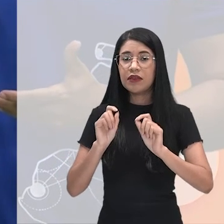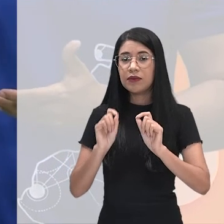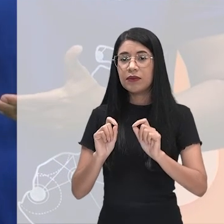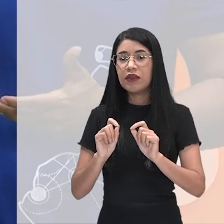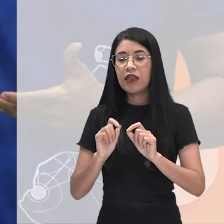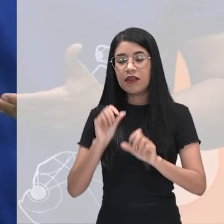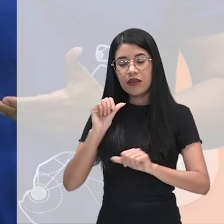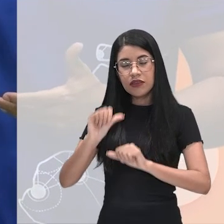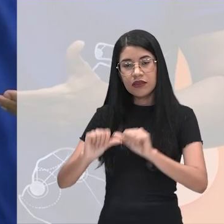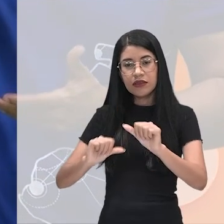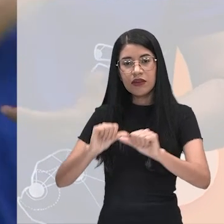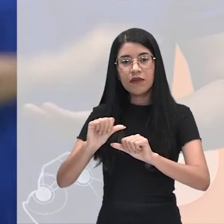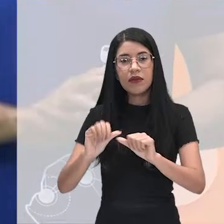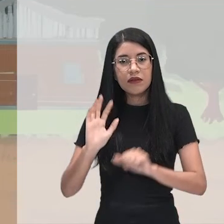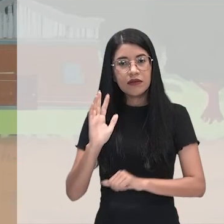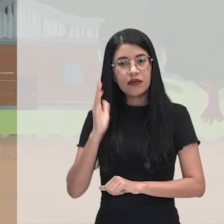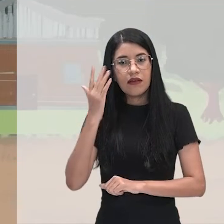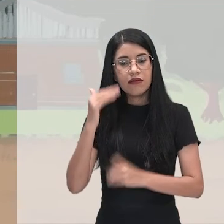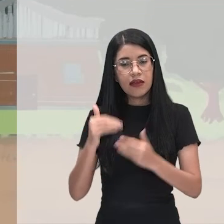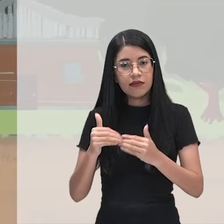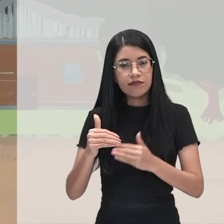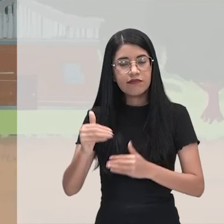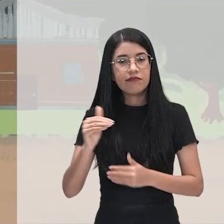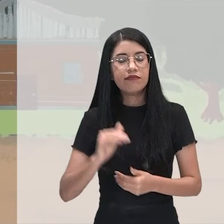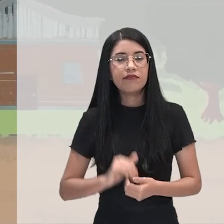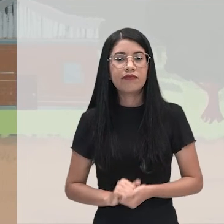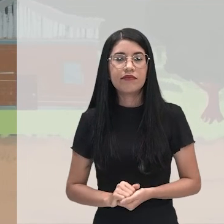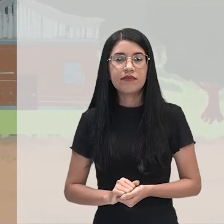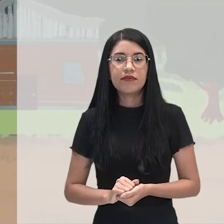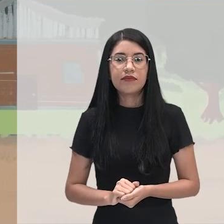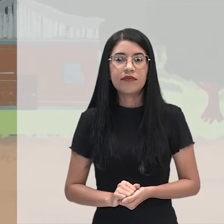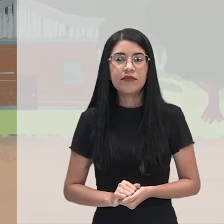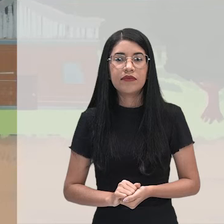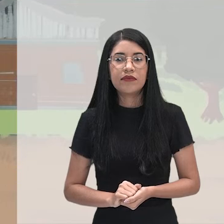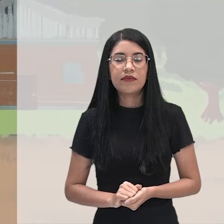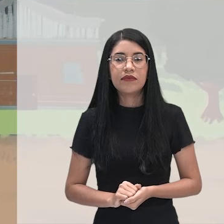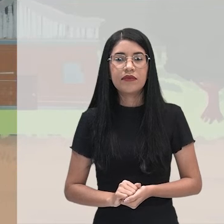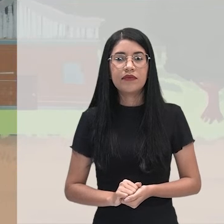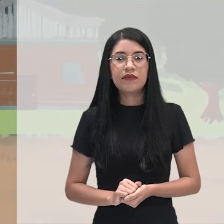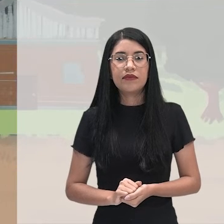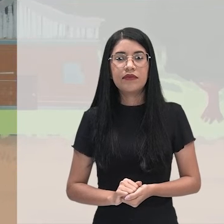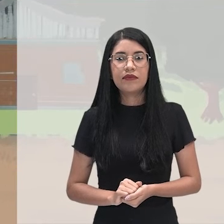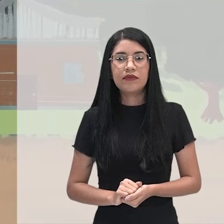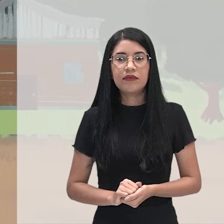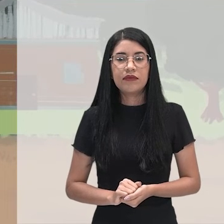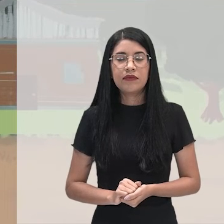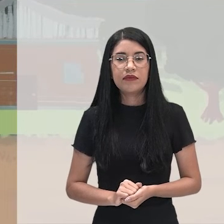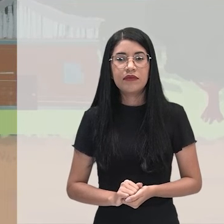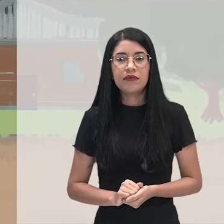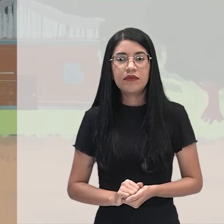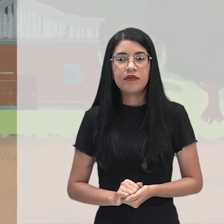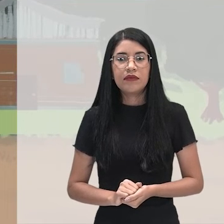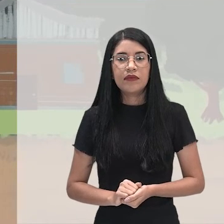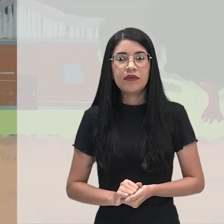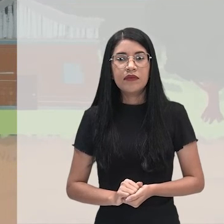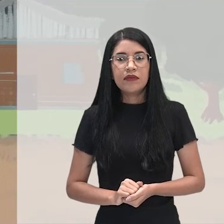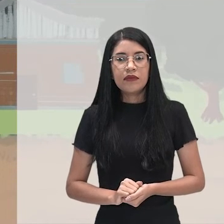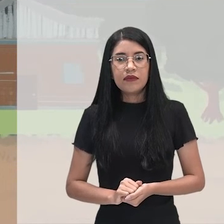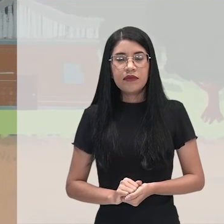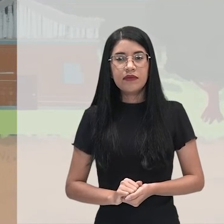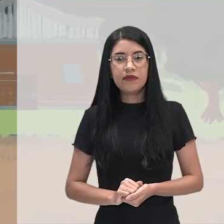revoluções industriais. Perdão, acompanhe comigo. Olha só, a gente tem aqui o que seria uma cidade lá do século XVIII, por exemplo,